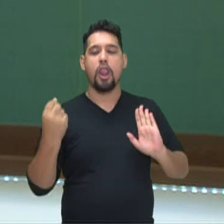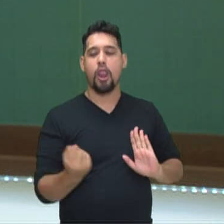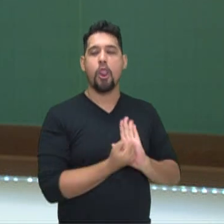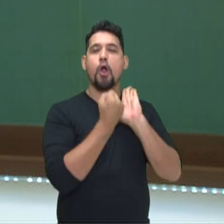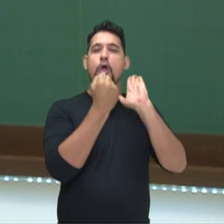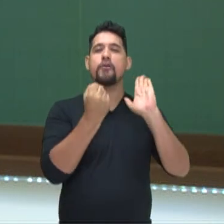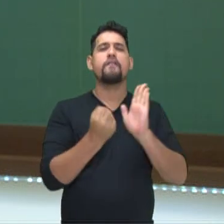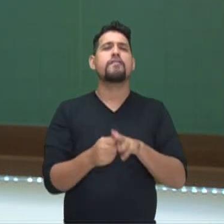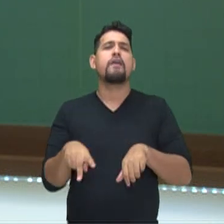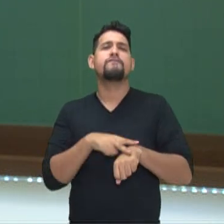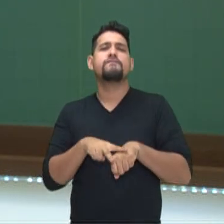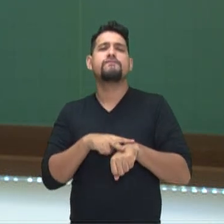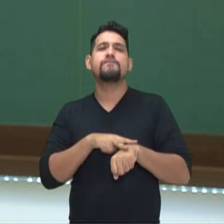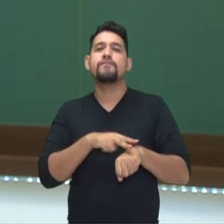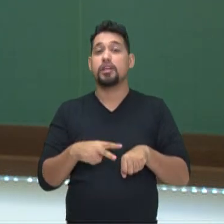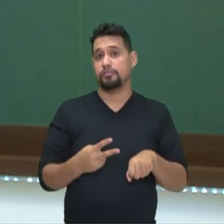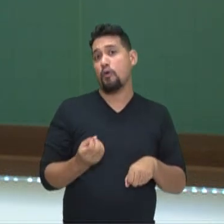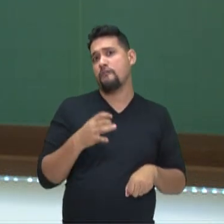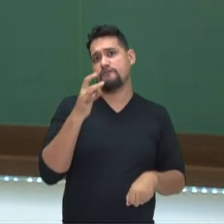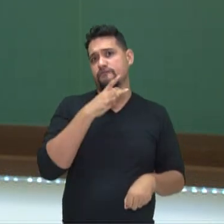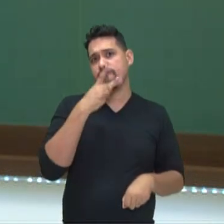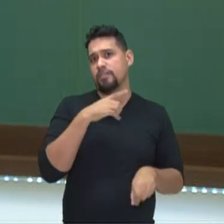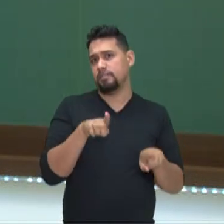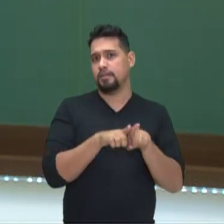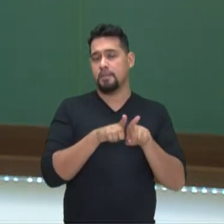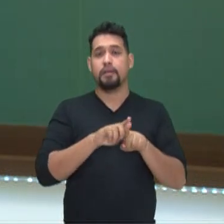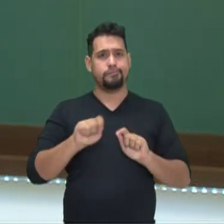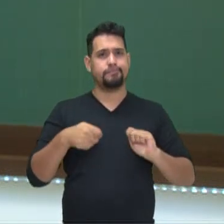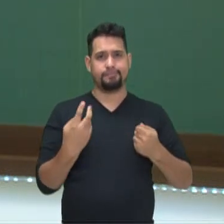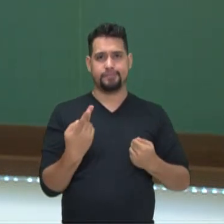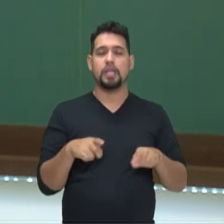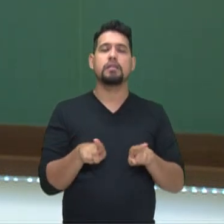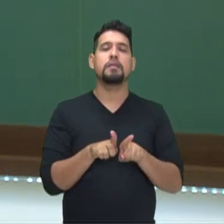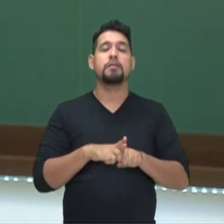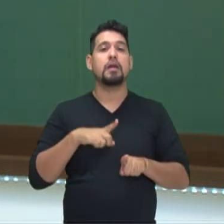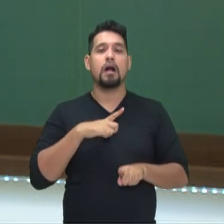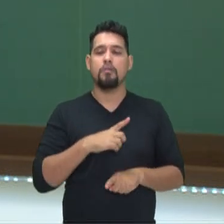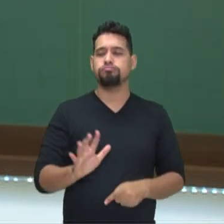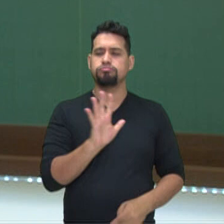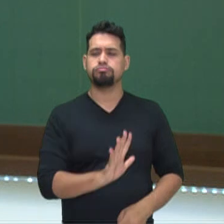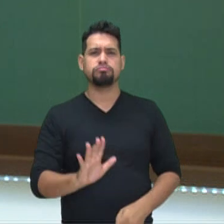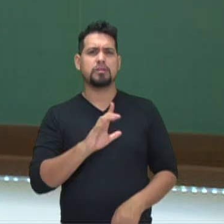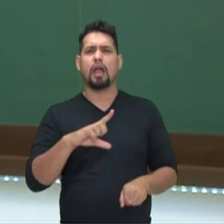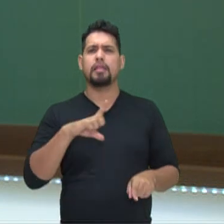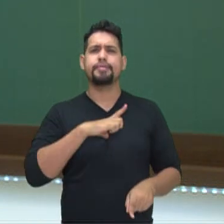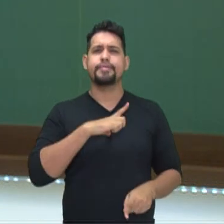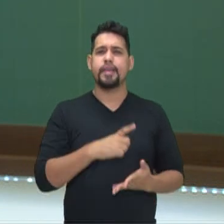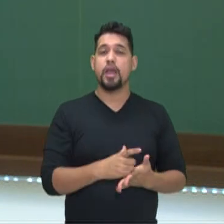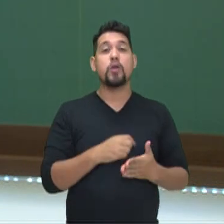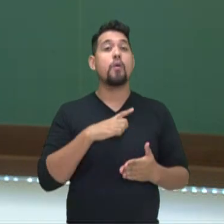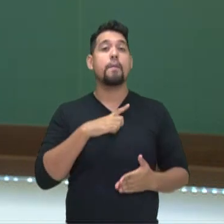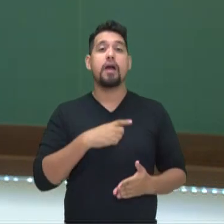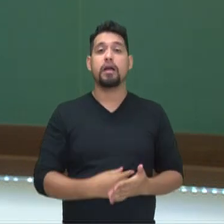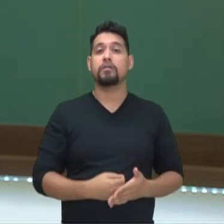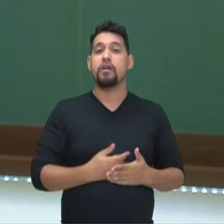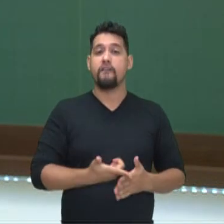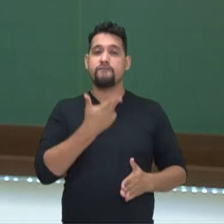ficar mais verde, se referindo aí a questões ambientais, né? Temos aqui uma figura de